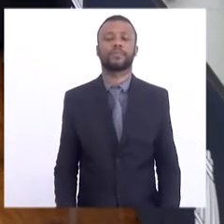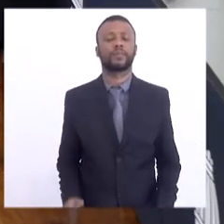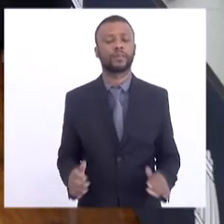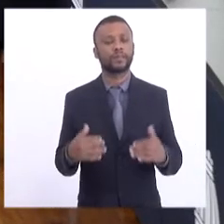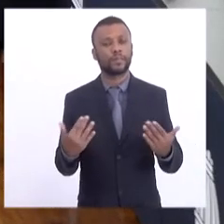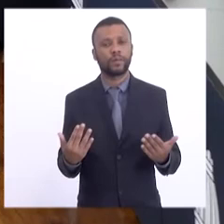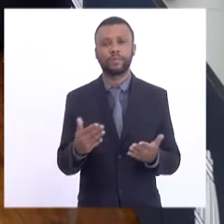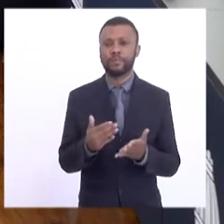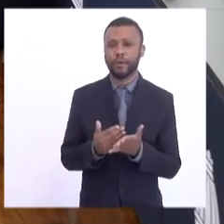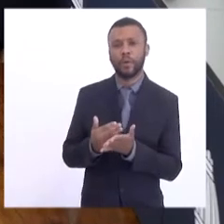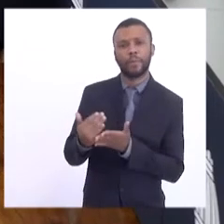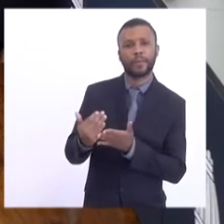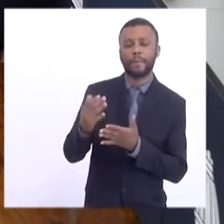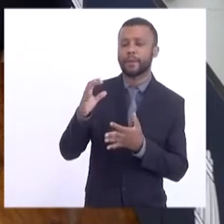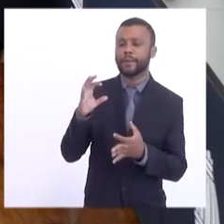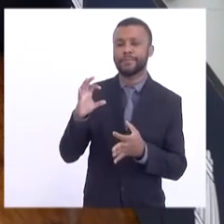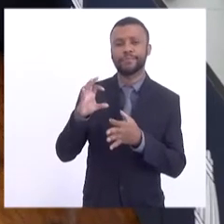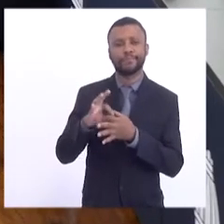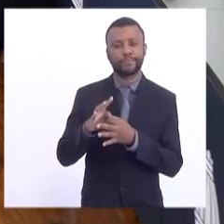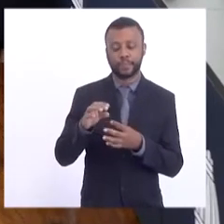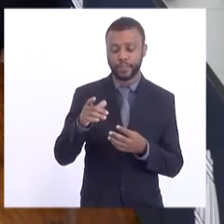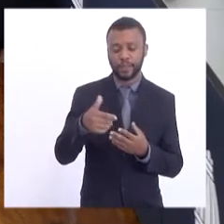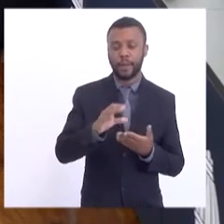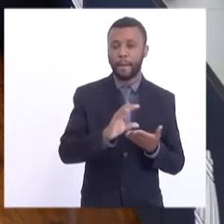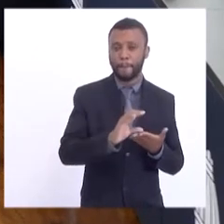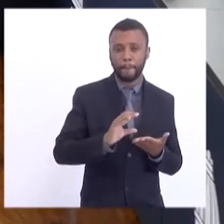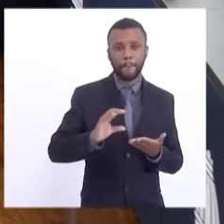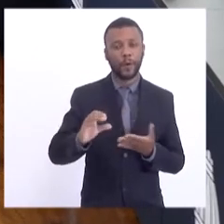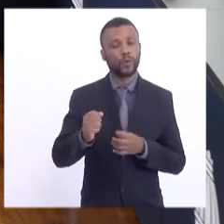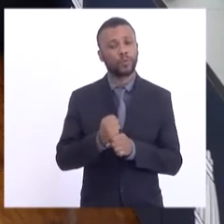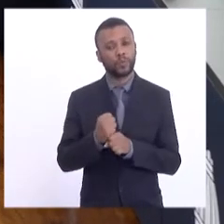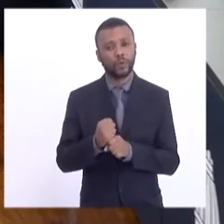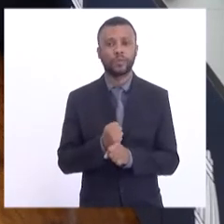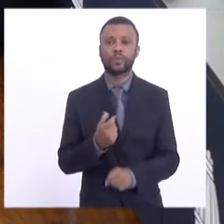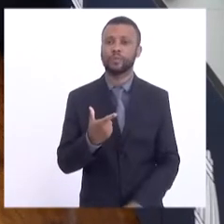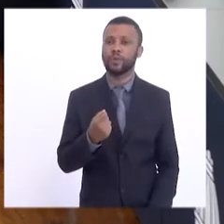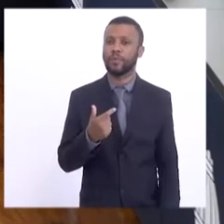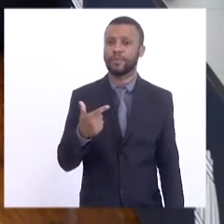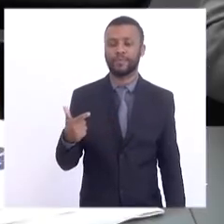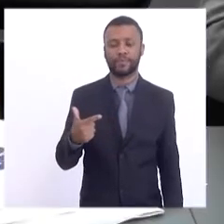vamos para aplicação desses recursos para 2022